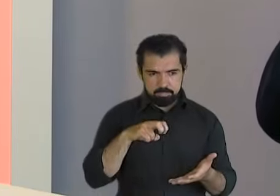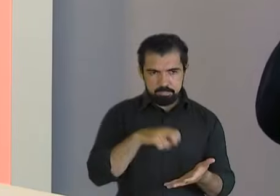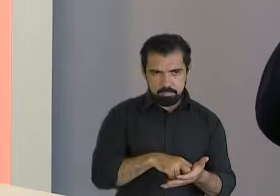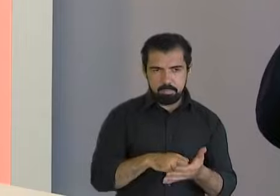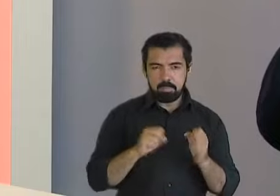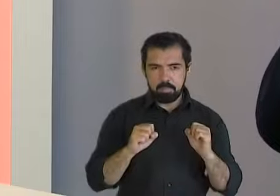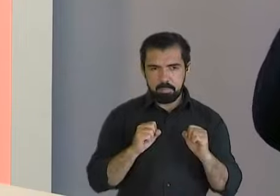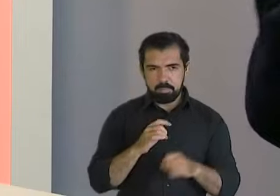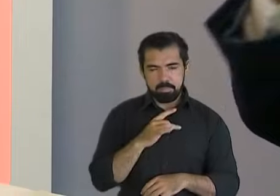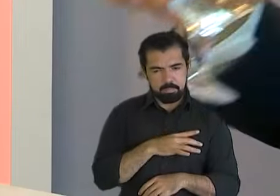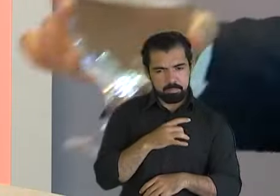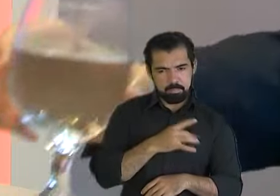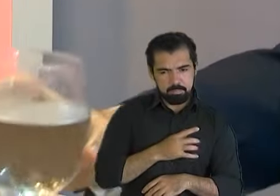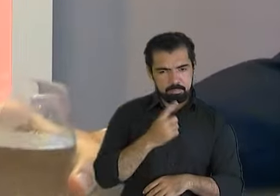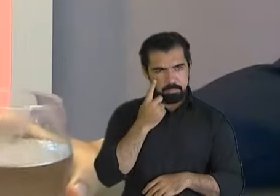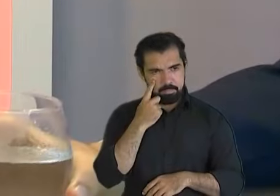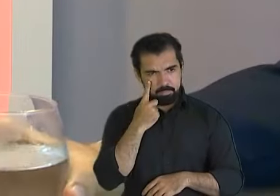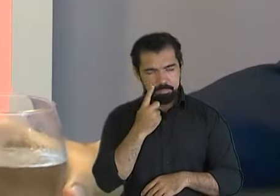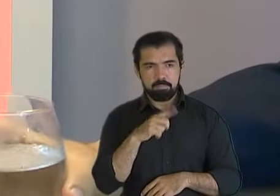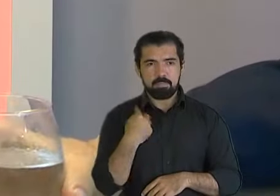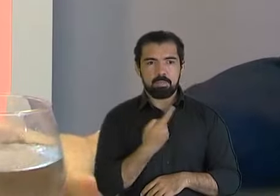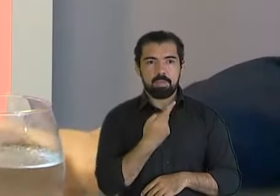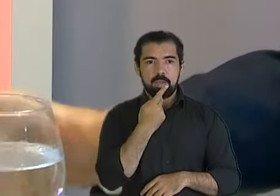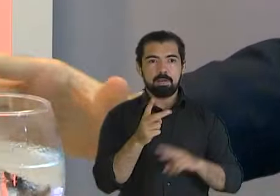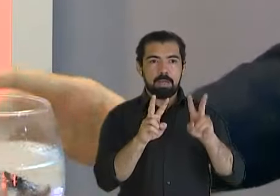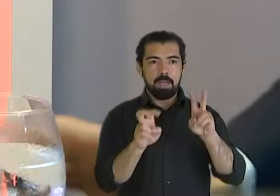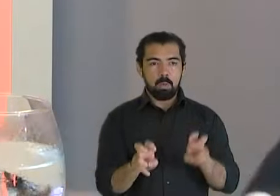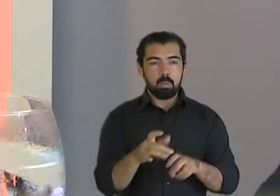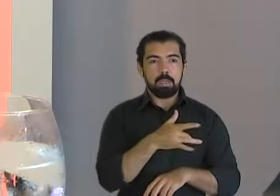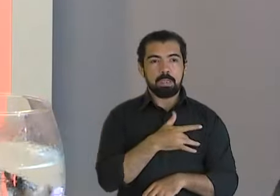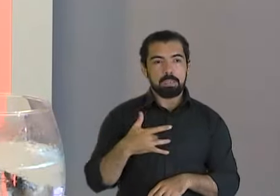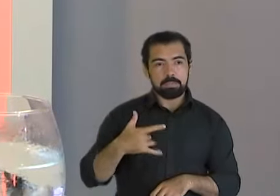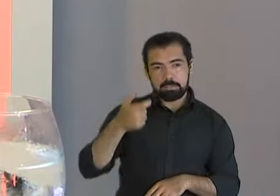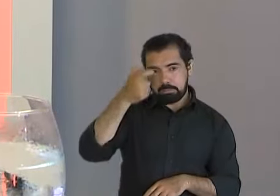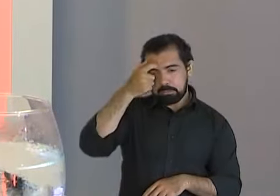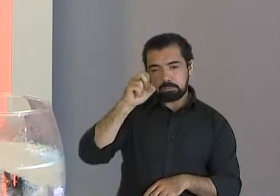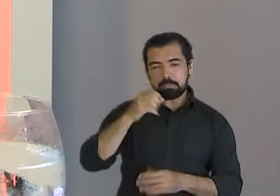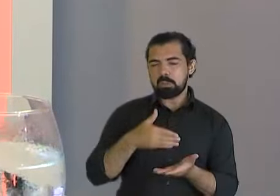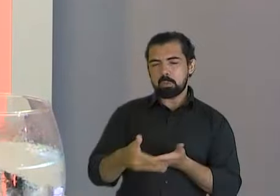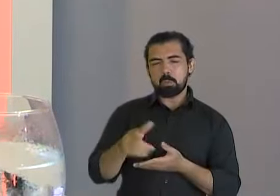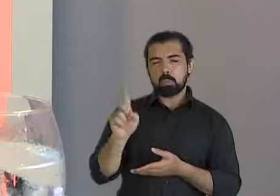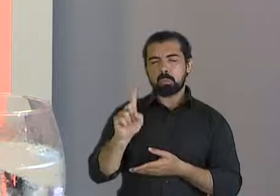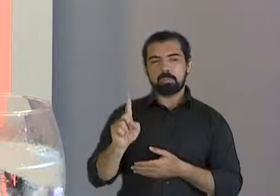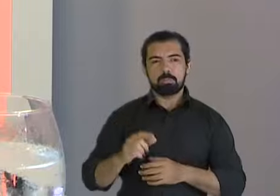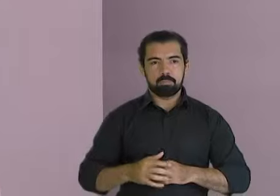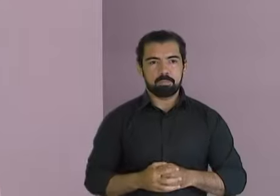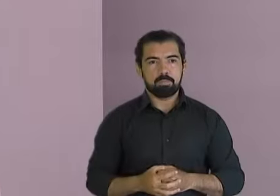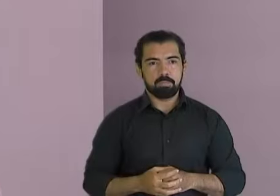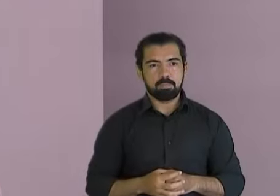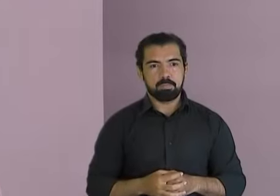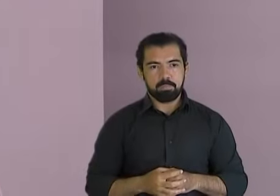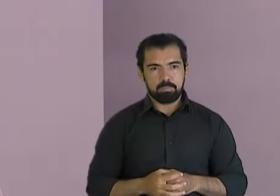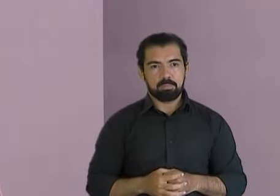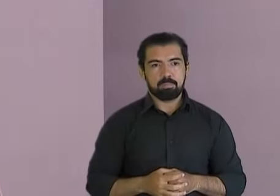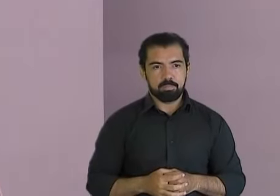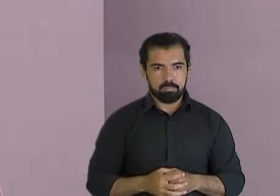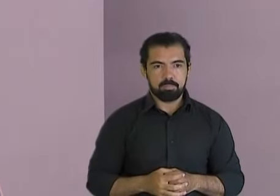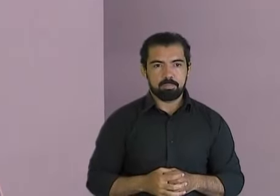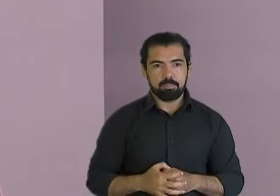receio, assim, a gente falando, claro, pela saúde mental, ela talvez nem começasse? É uma coisa